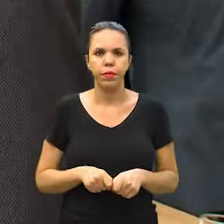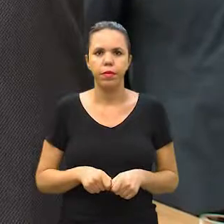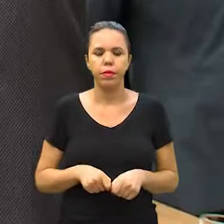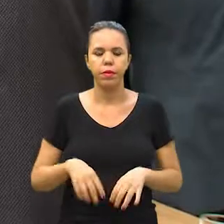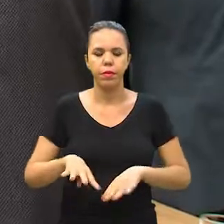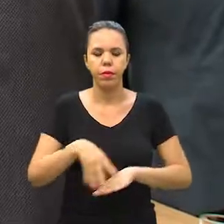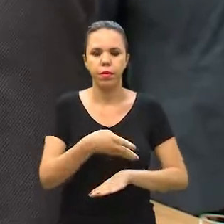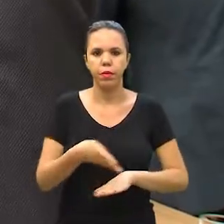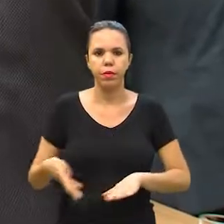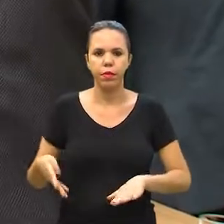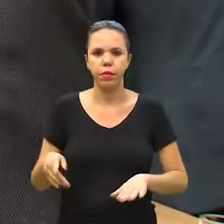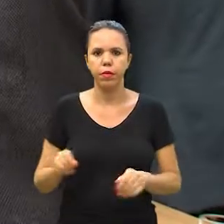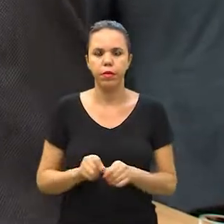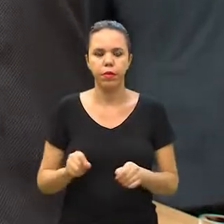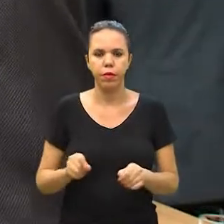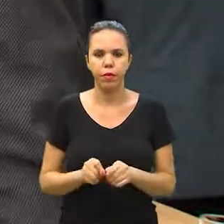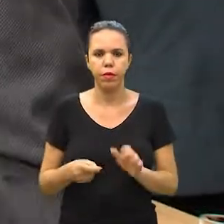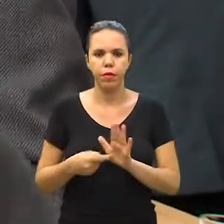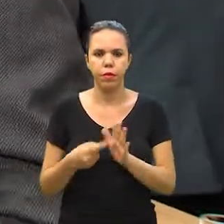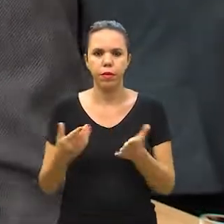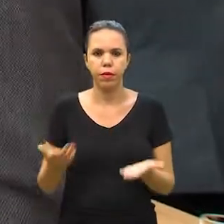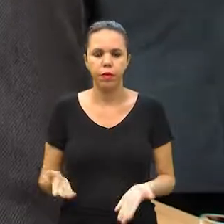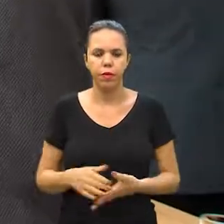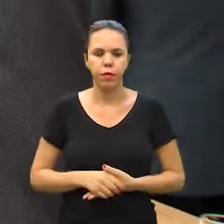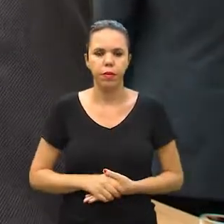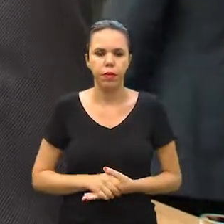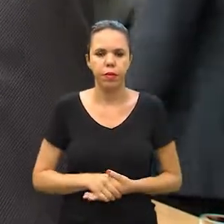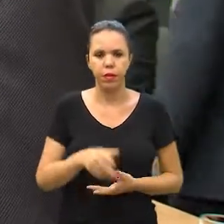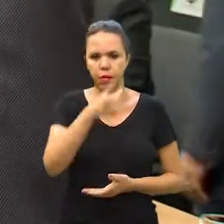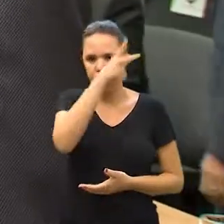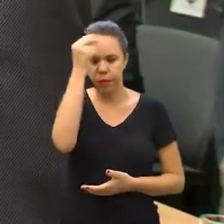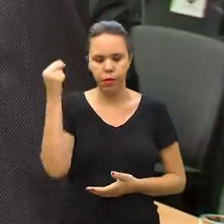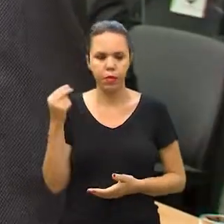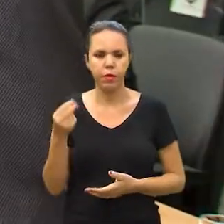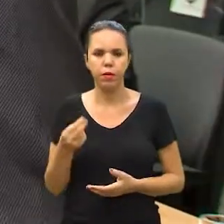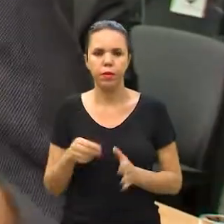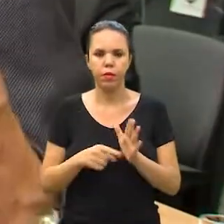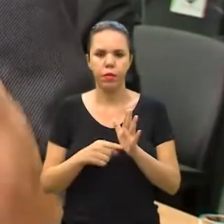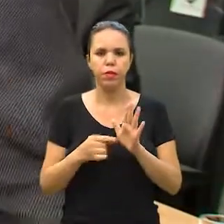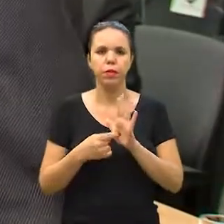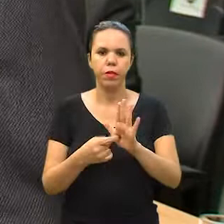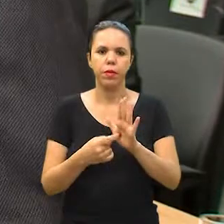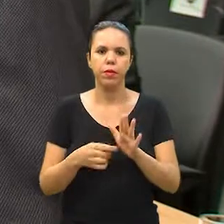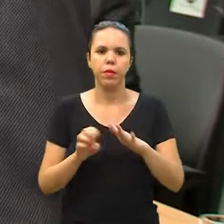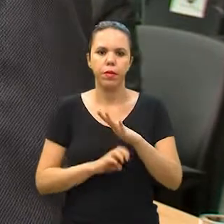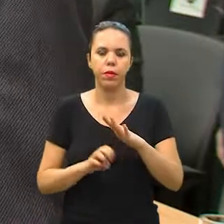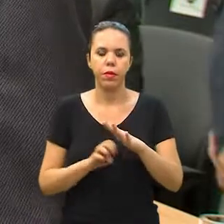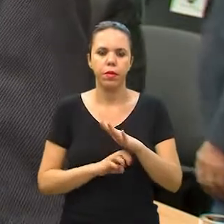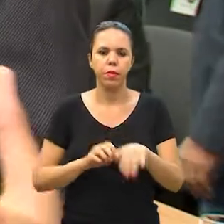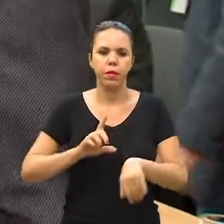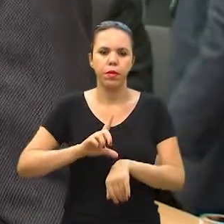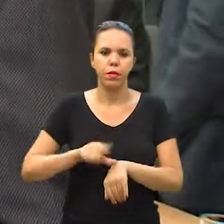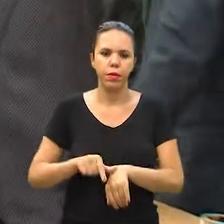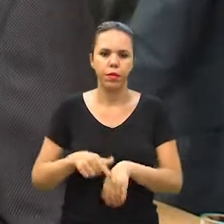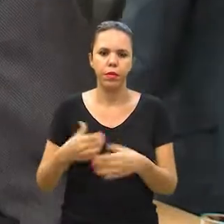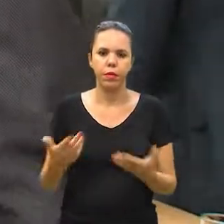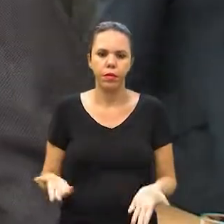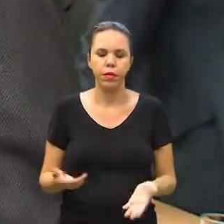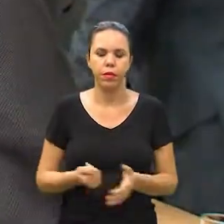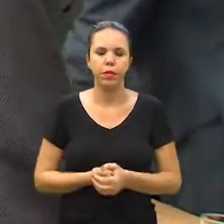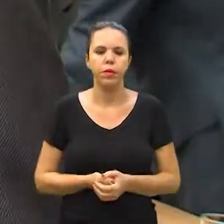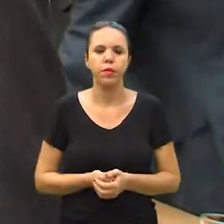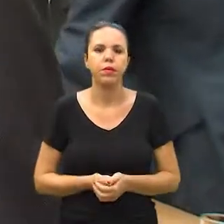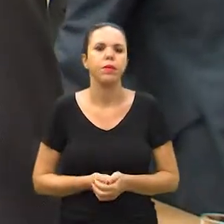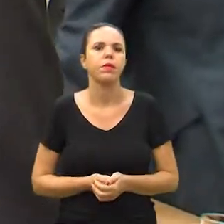melhorar a sinalização. E também nós fizemos apontamentos para a prefeitura para que notificassem as empresas que estavam em atraso, inclusive